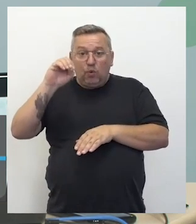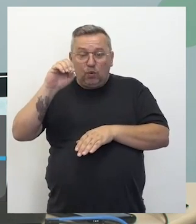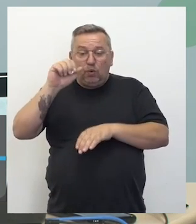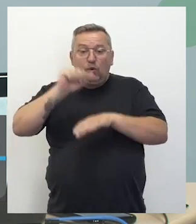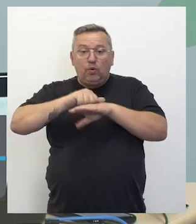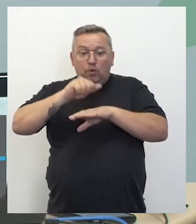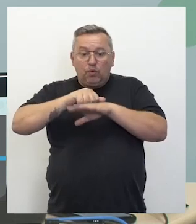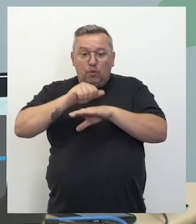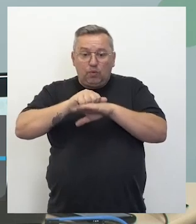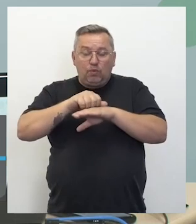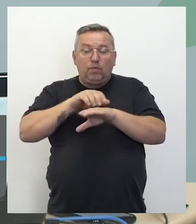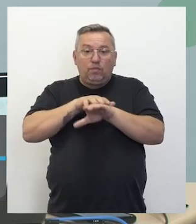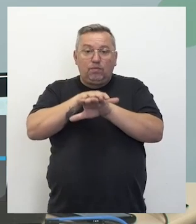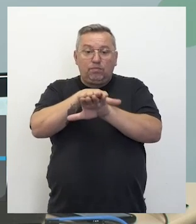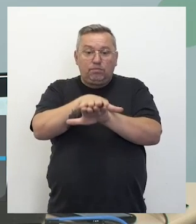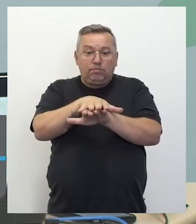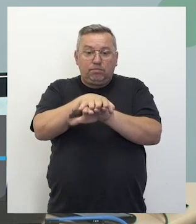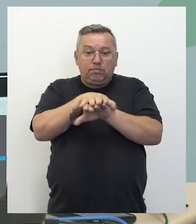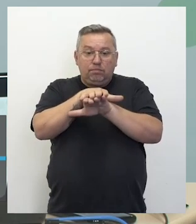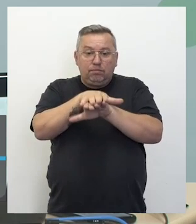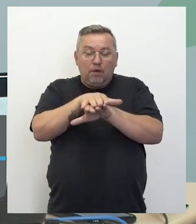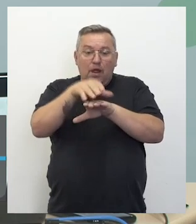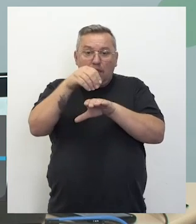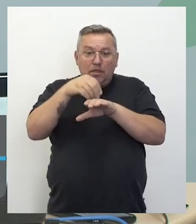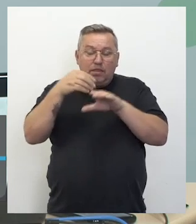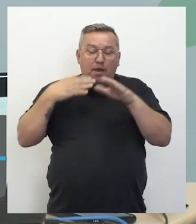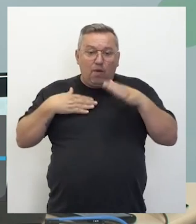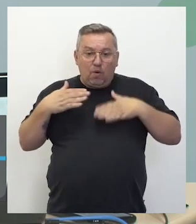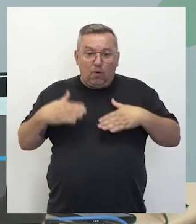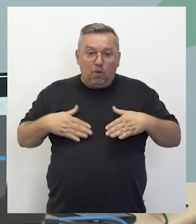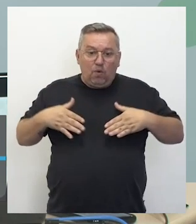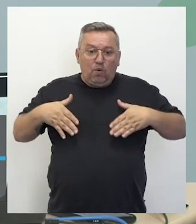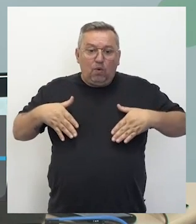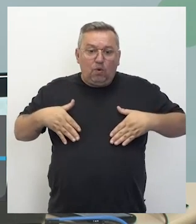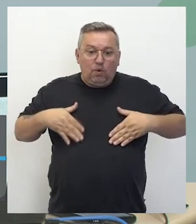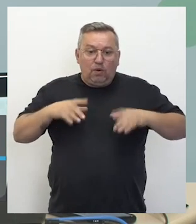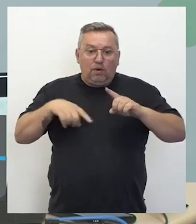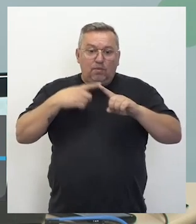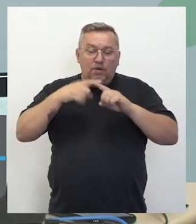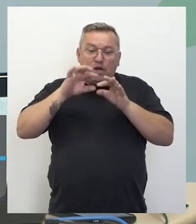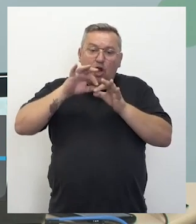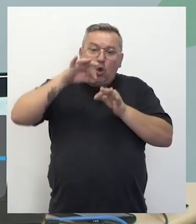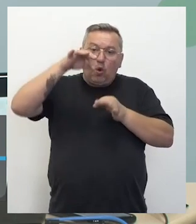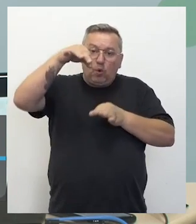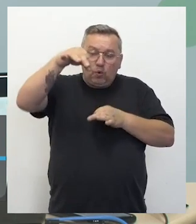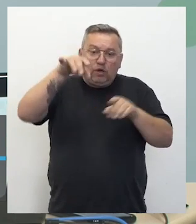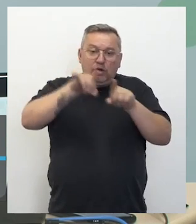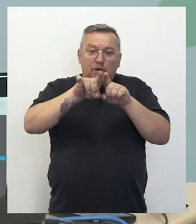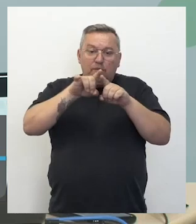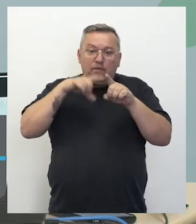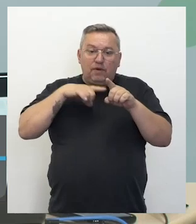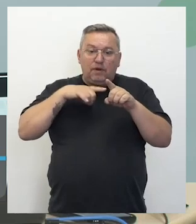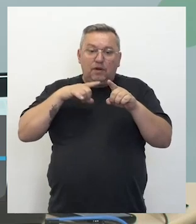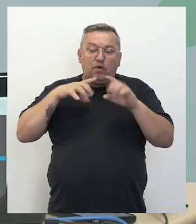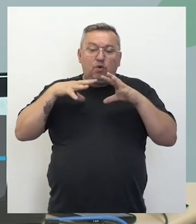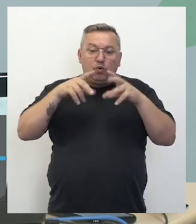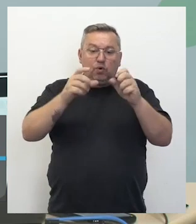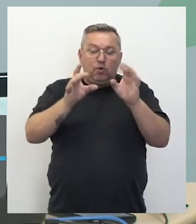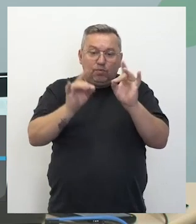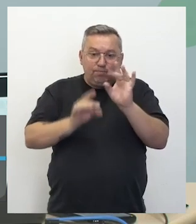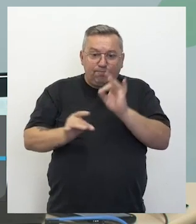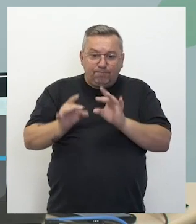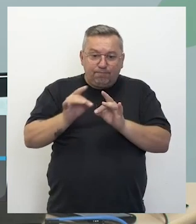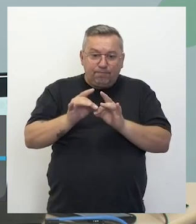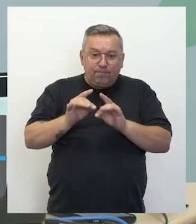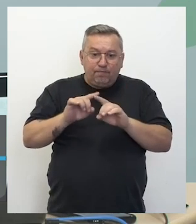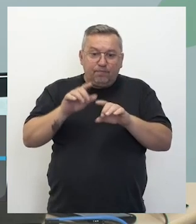ter, né, vai ter por dentro lá o esqueleto, que vai ser as costelas e mais a coluna, e vai estar tudo soldado ali.